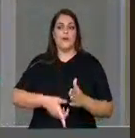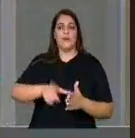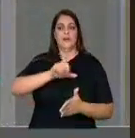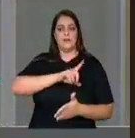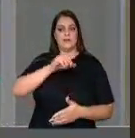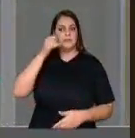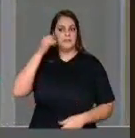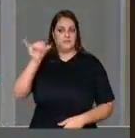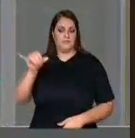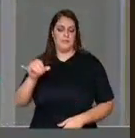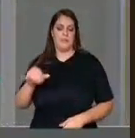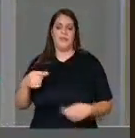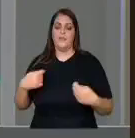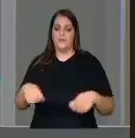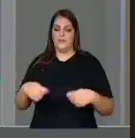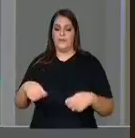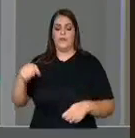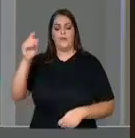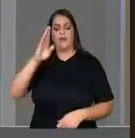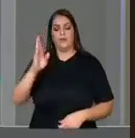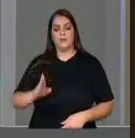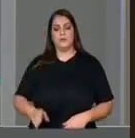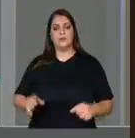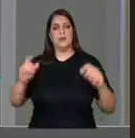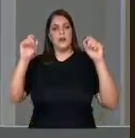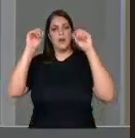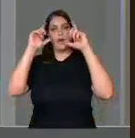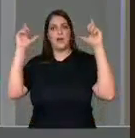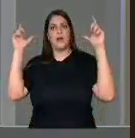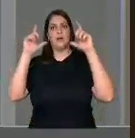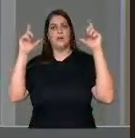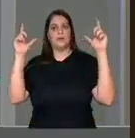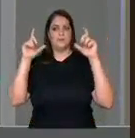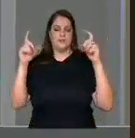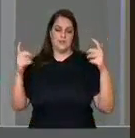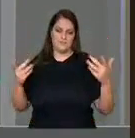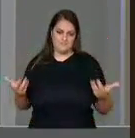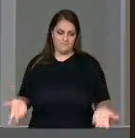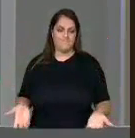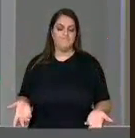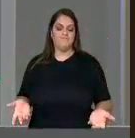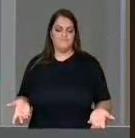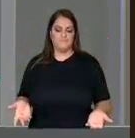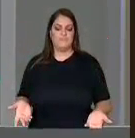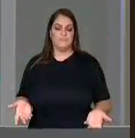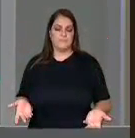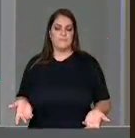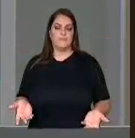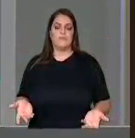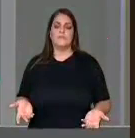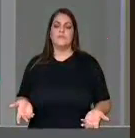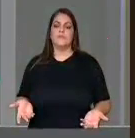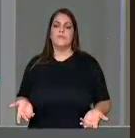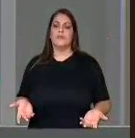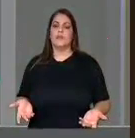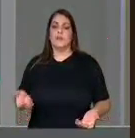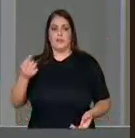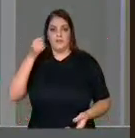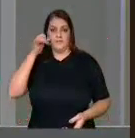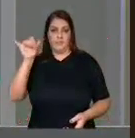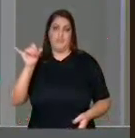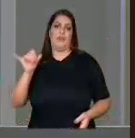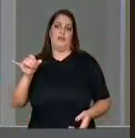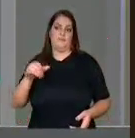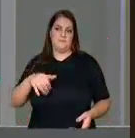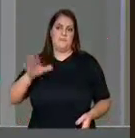Brasil precisa acordar para isso e investir mais na causa, investir mais na atividade física para a